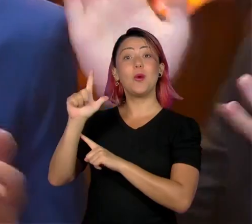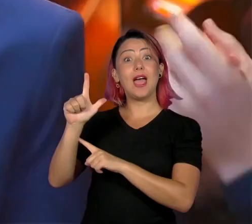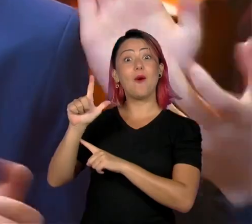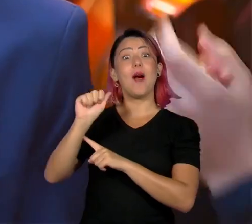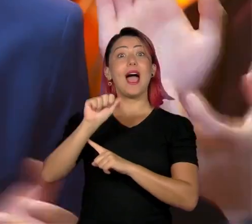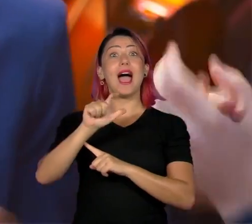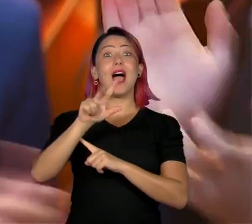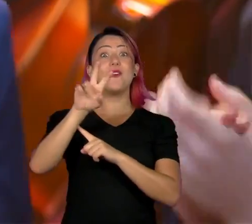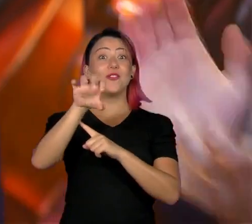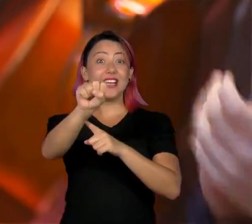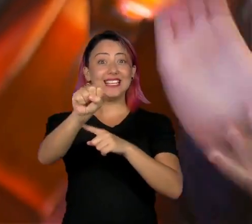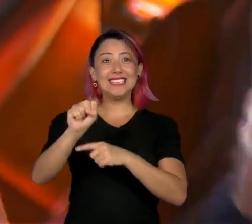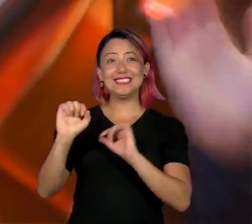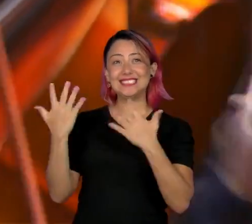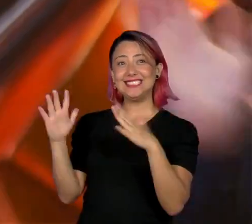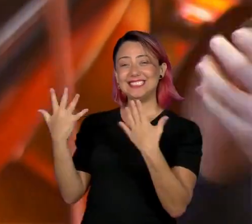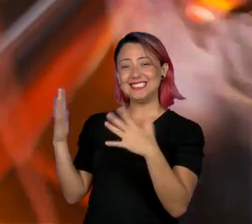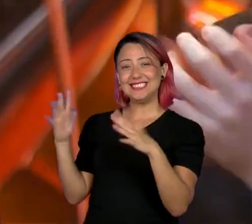Alves!